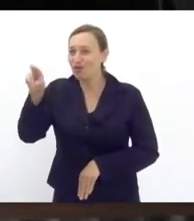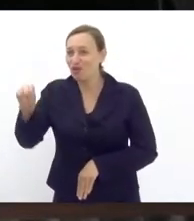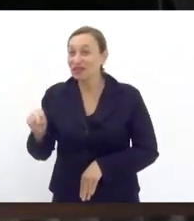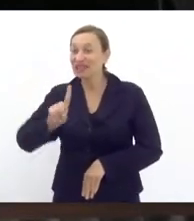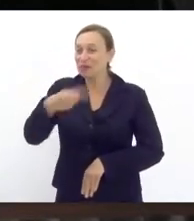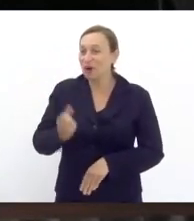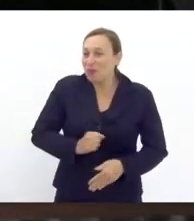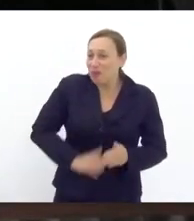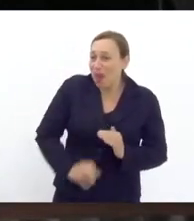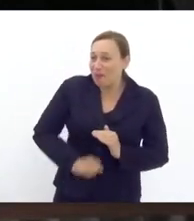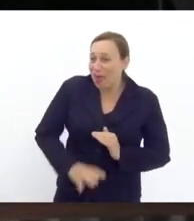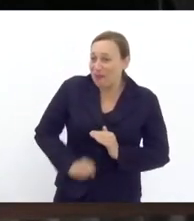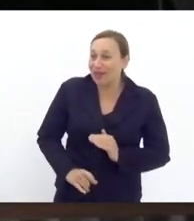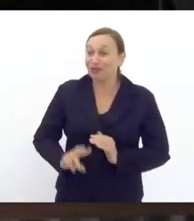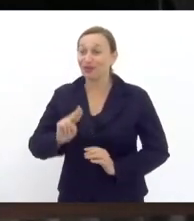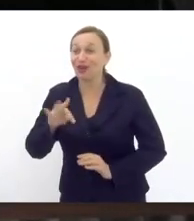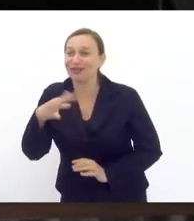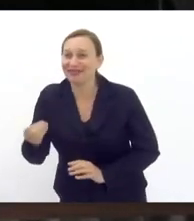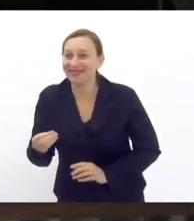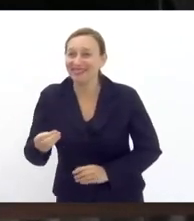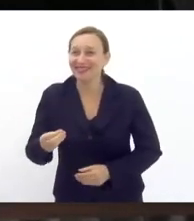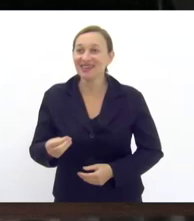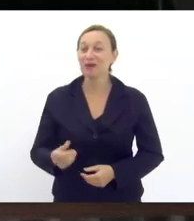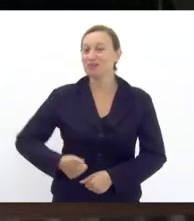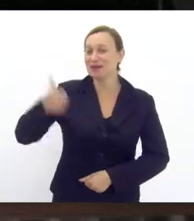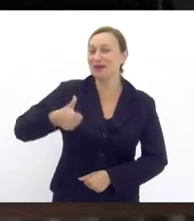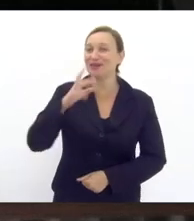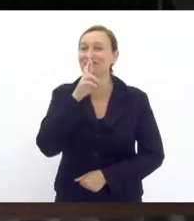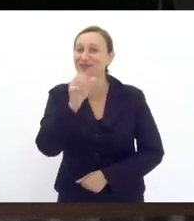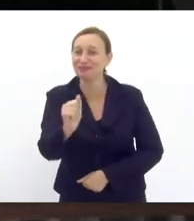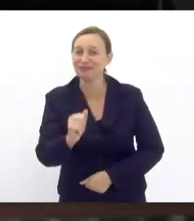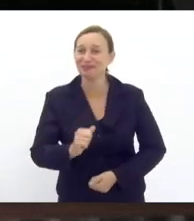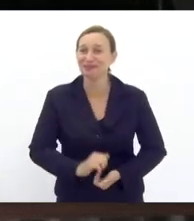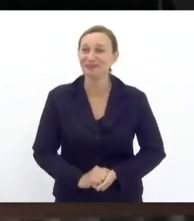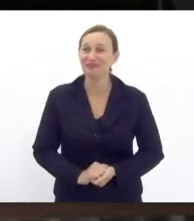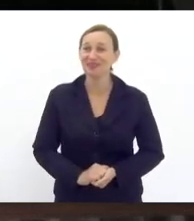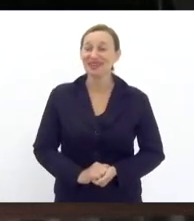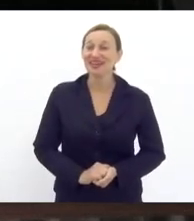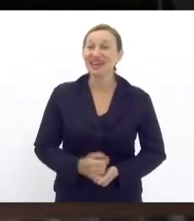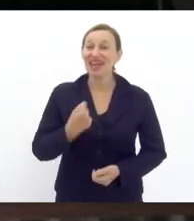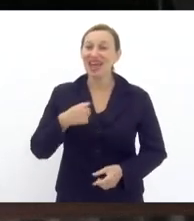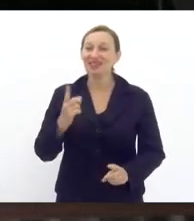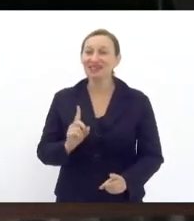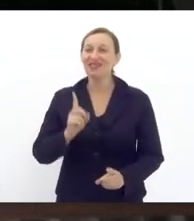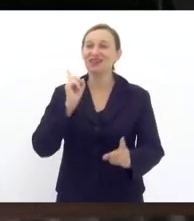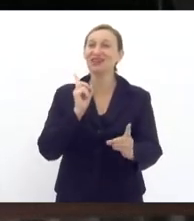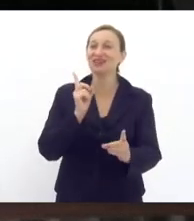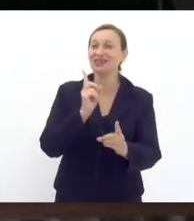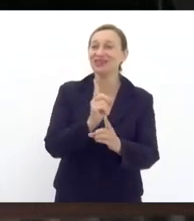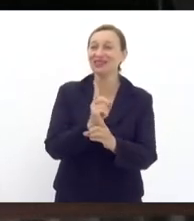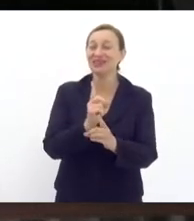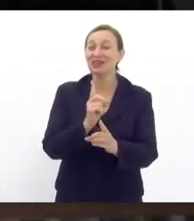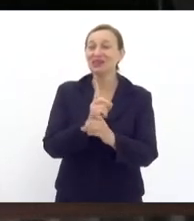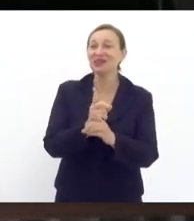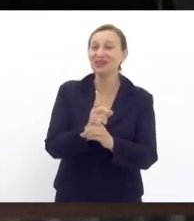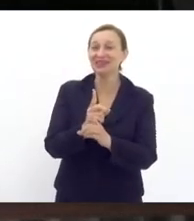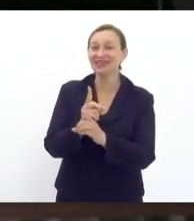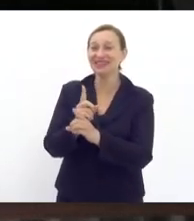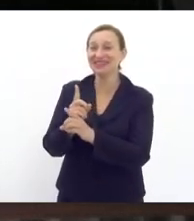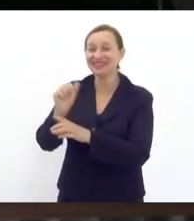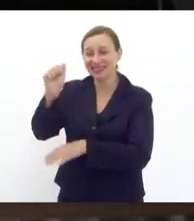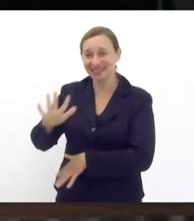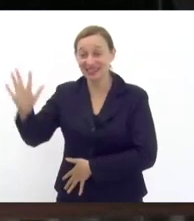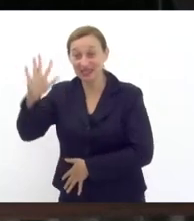todo. É isso que ele é. Primeiro, Rodrigo, eu estava no encontro nacional, como eu falei aqui,